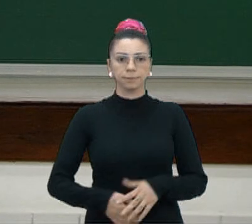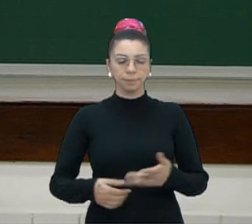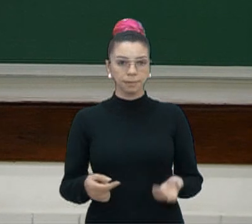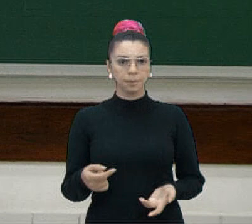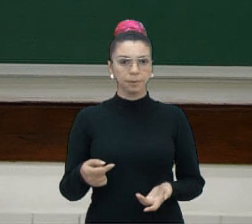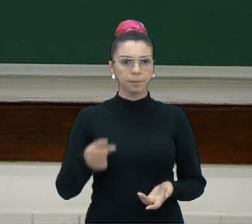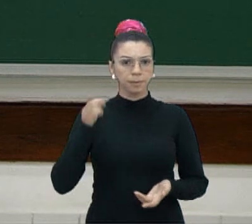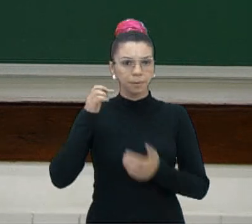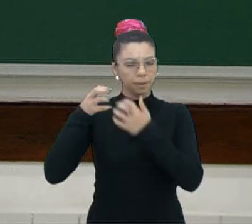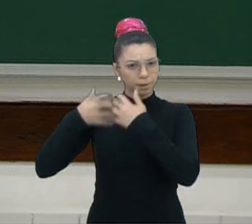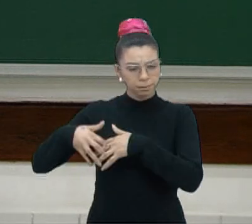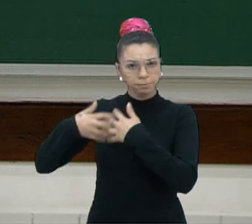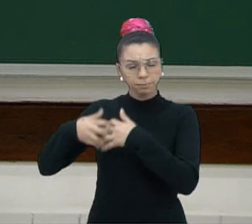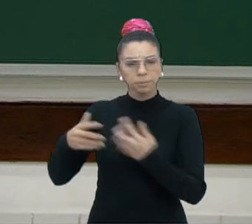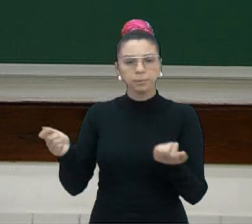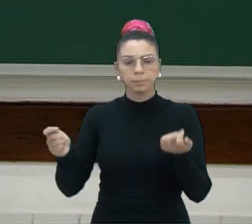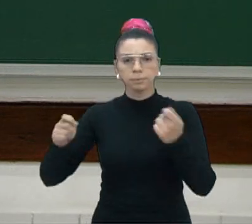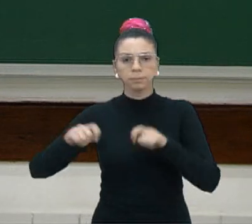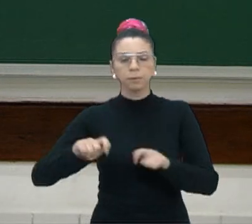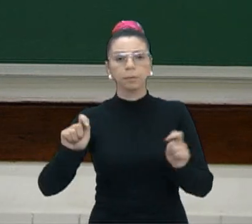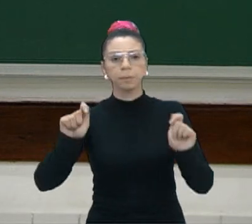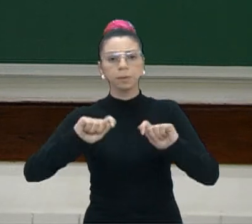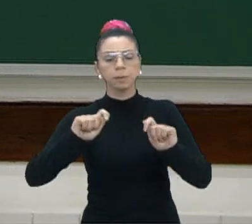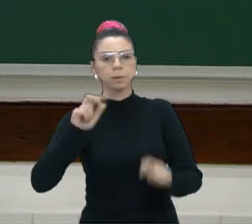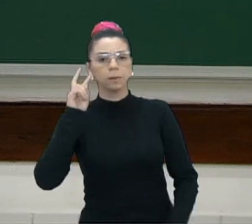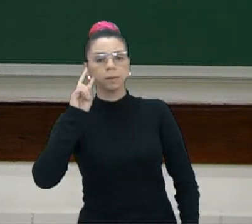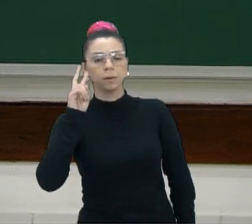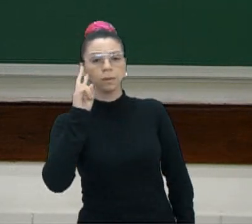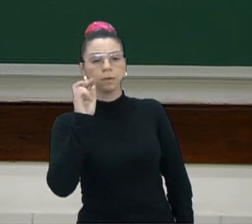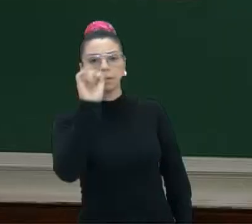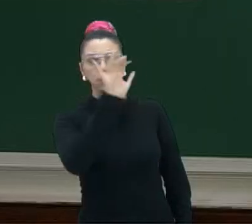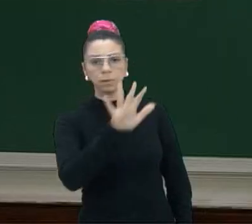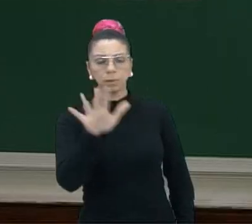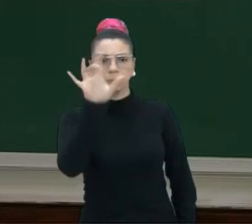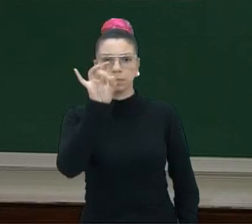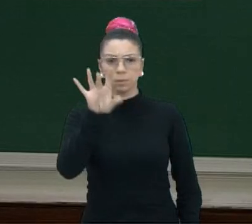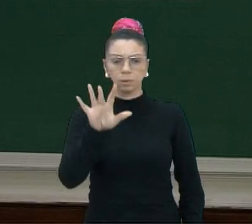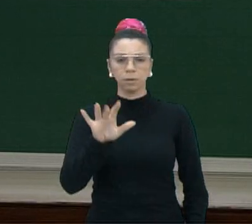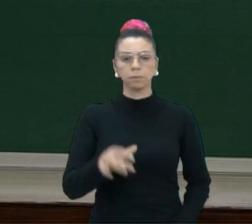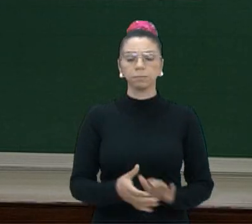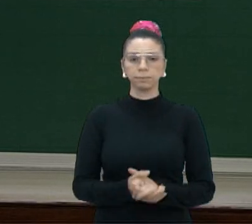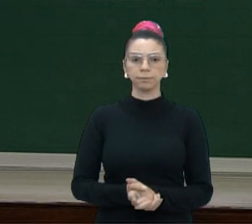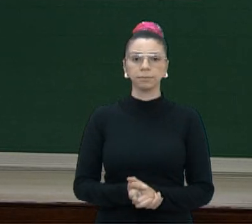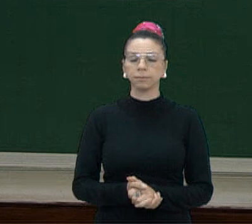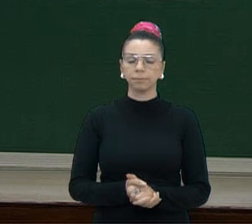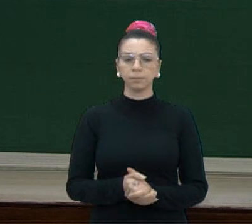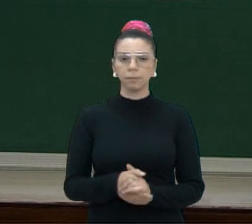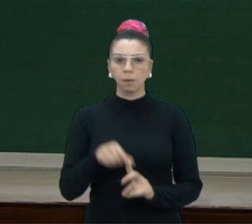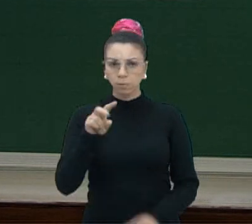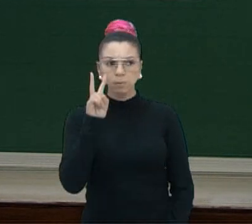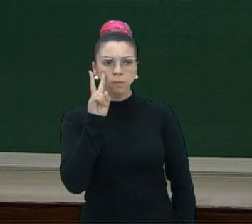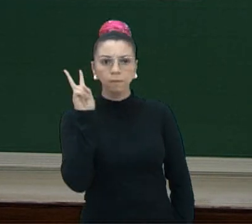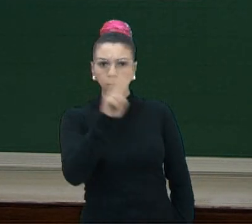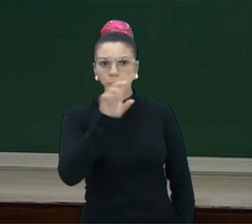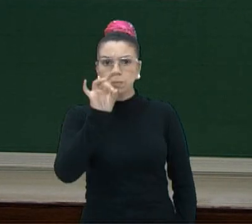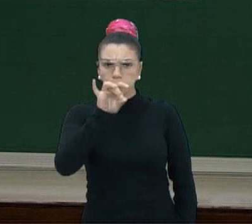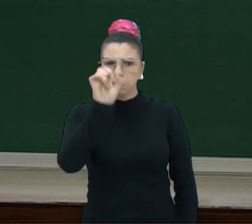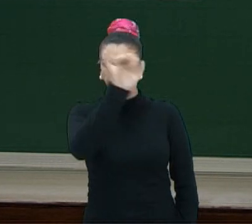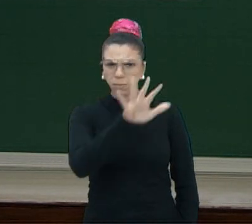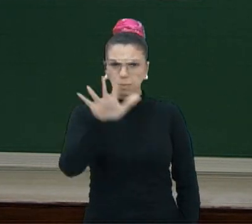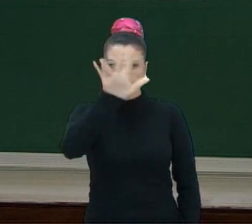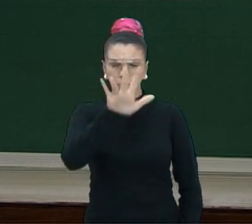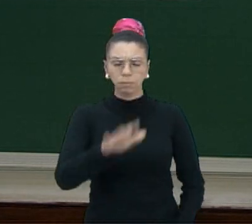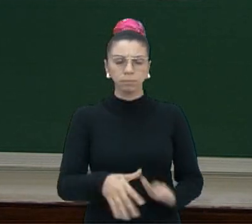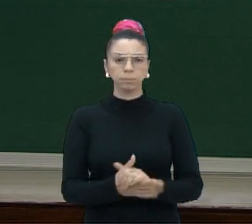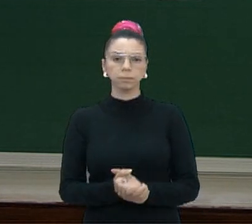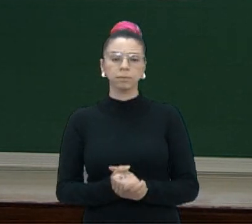Pensaram a respeito do que nós precisamos para a gente contar uma história somente com imagens? Você já viu uma história somente com imagens?